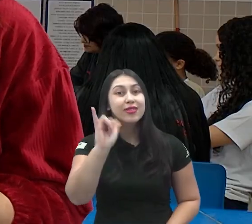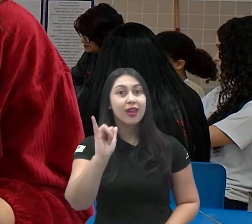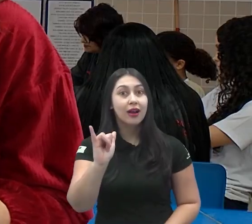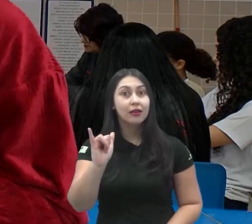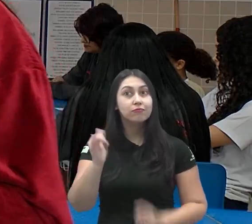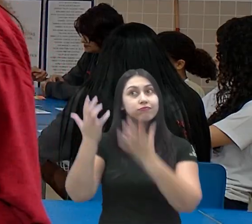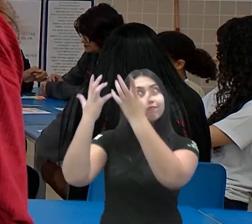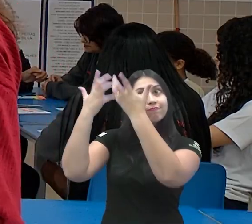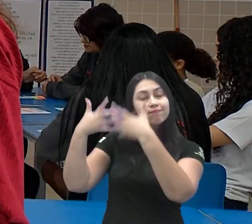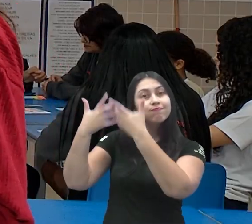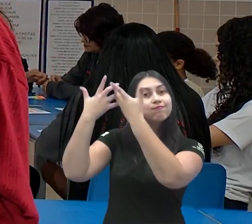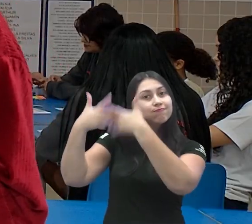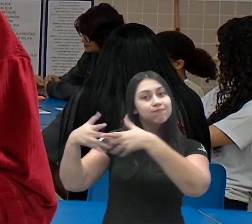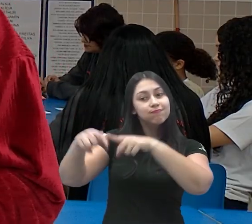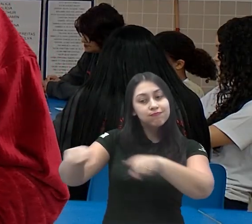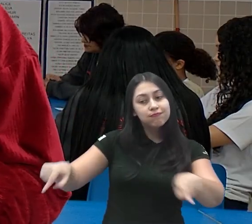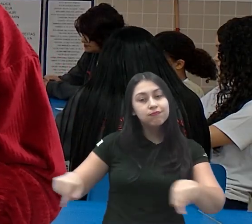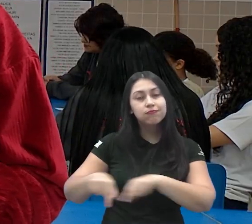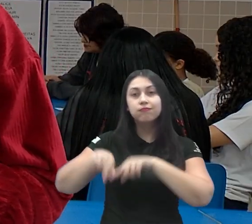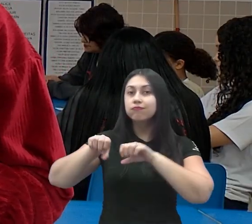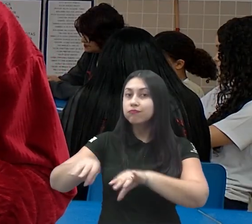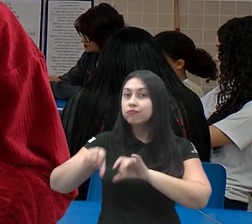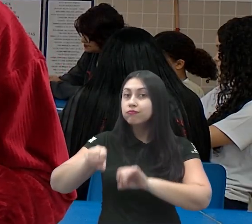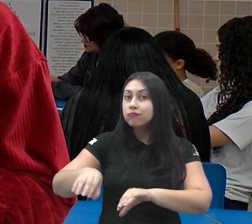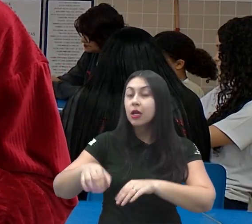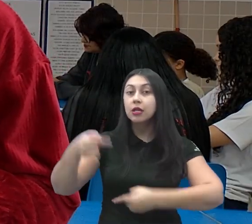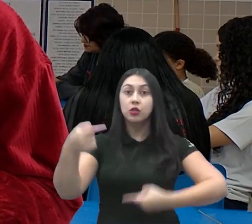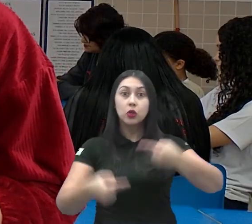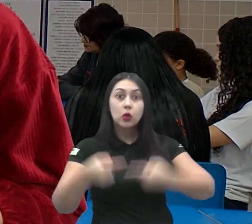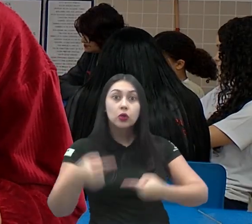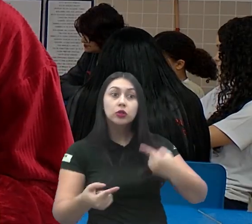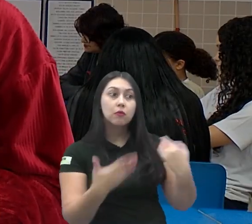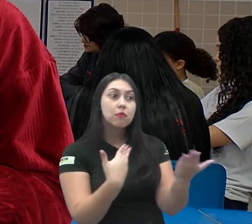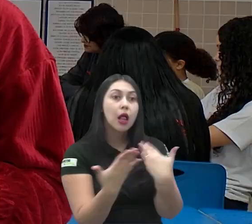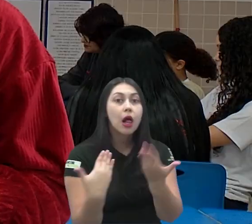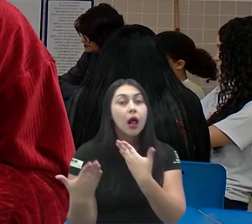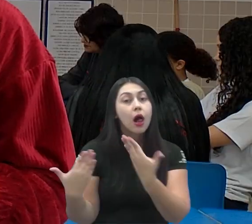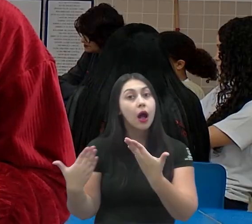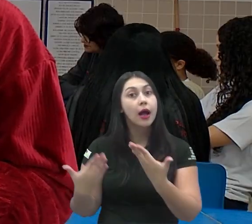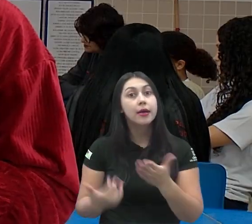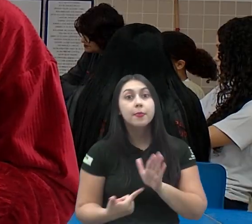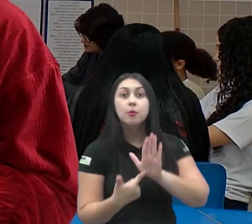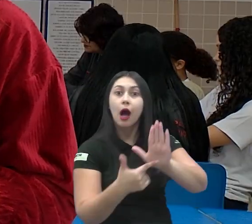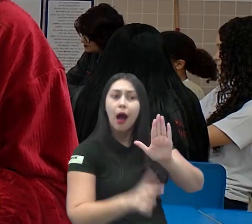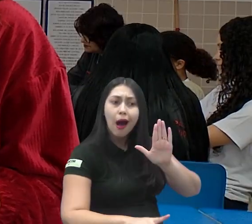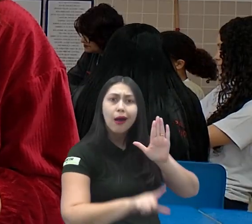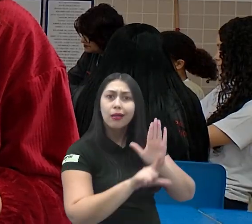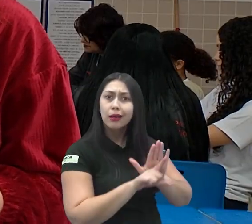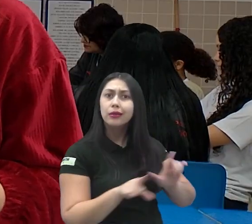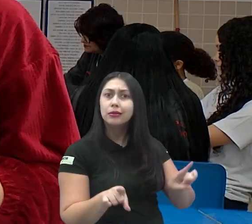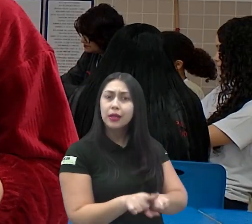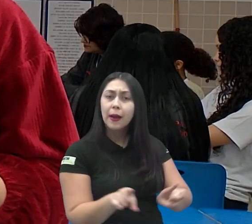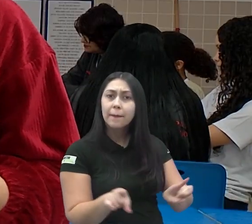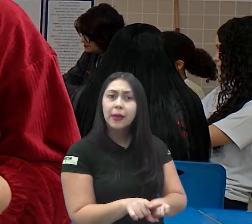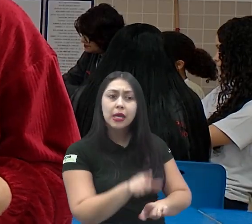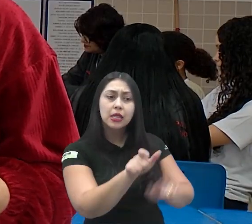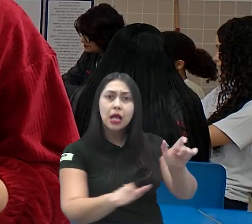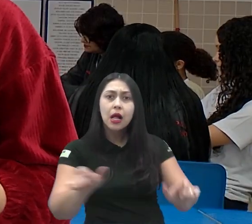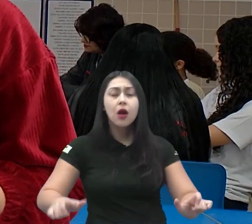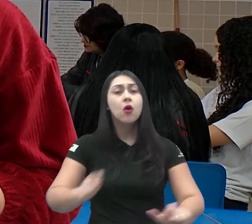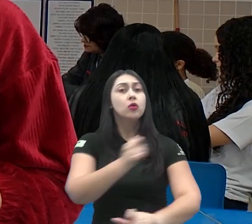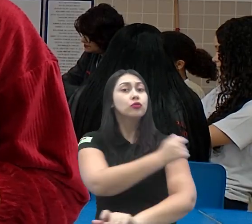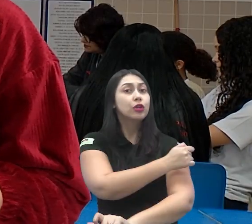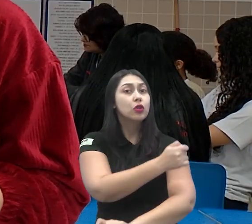a partir da reflexão em sala de aula, da discussão sobre este combate, sobre a lei do bullying e também colocando